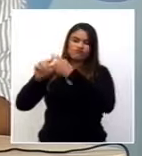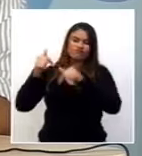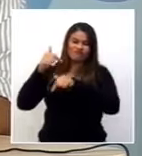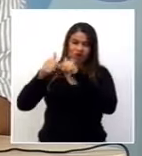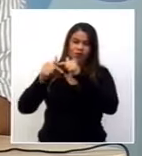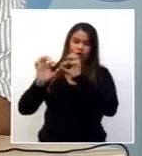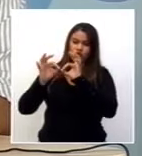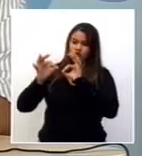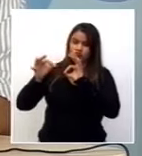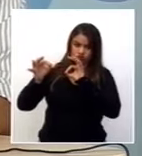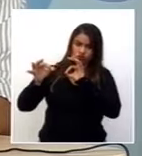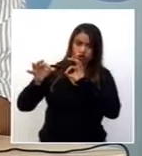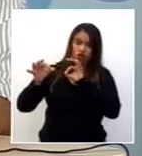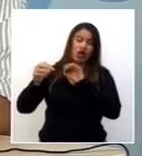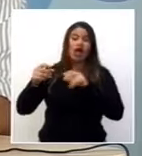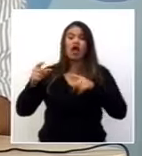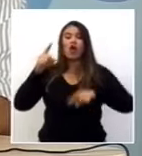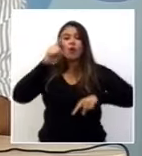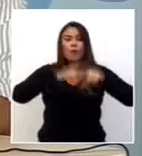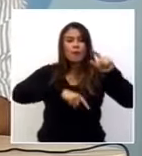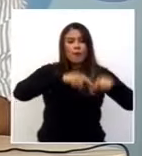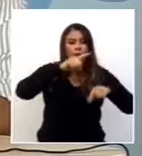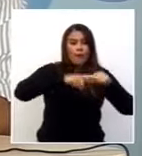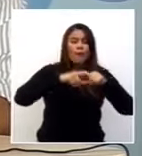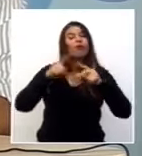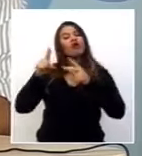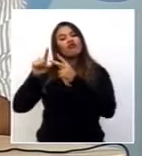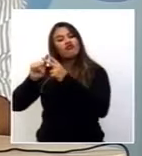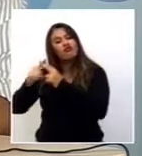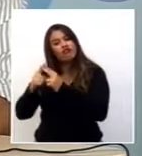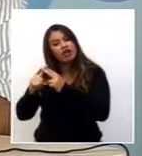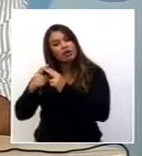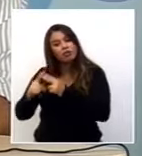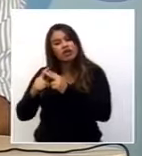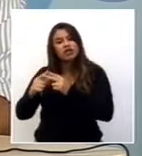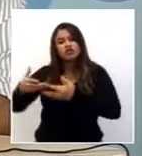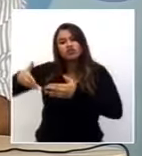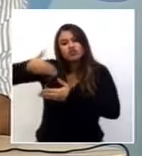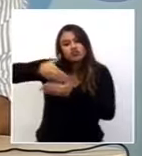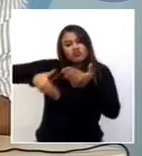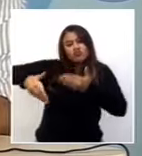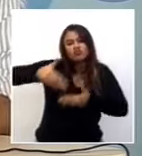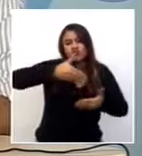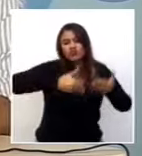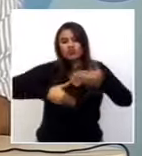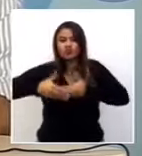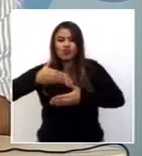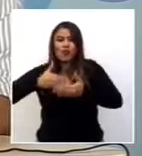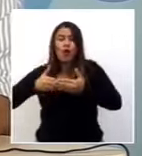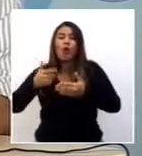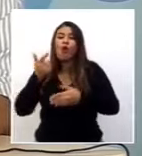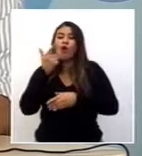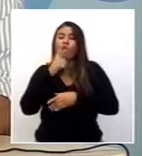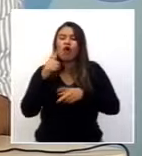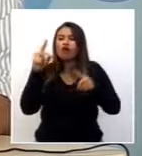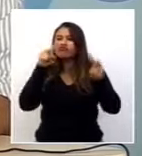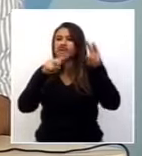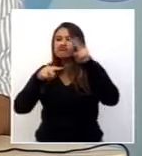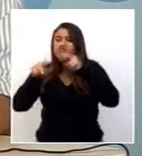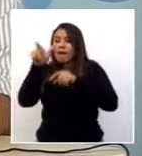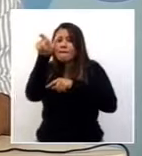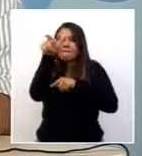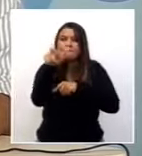essas ferramentas à distância, interagindo com o aluno, a gente consegue ter um olhar individual,